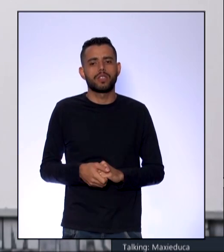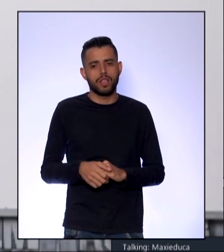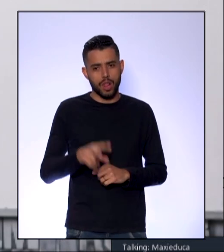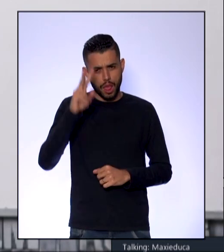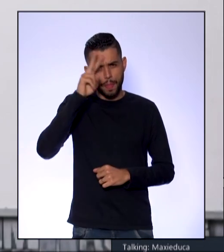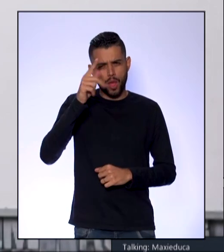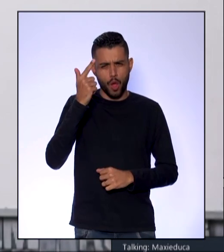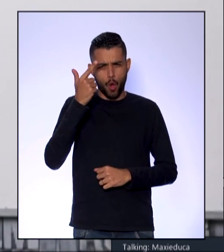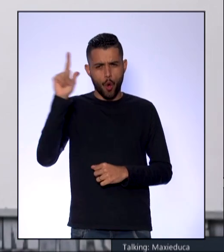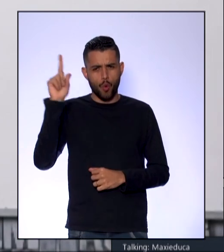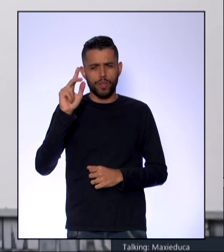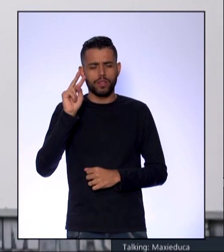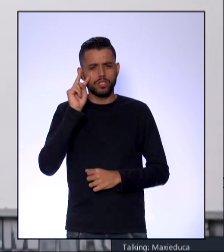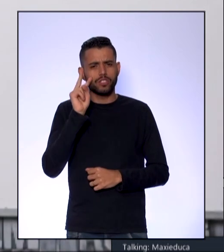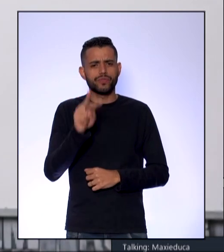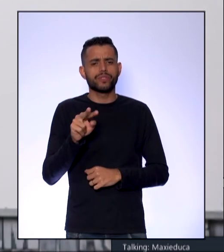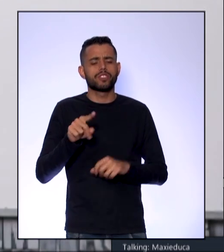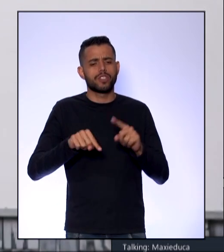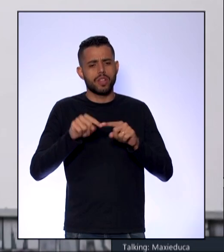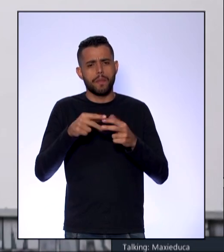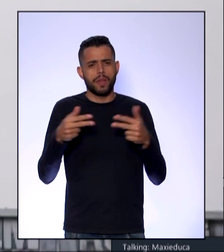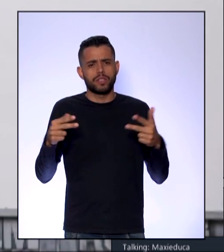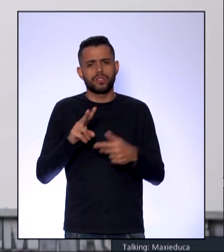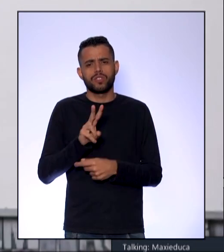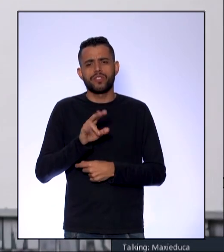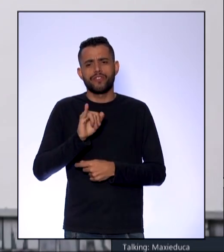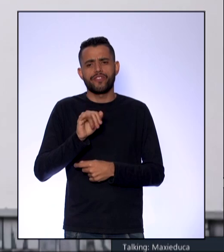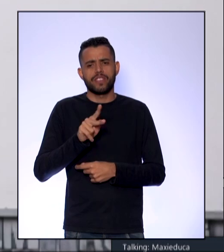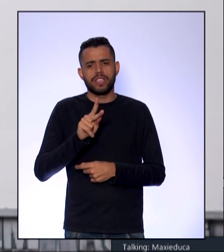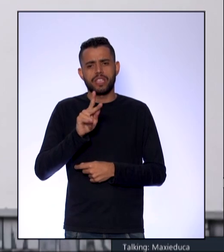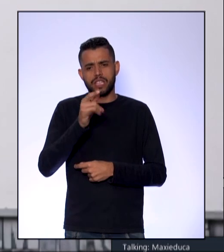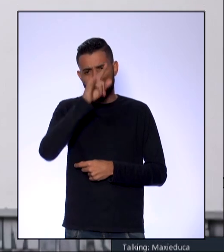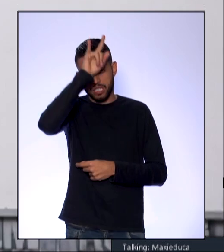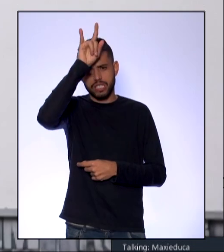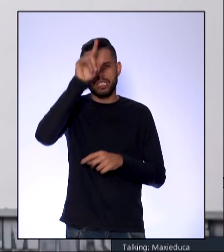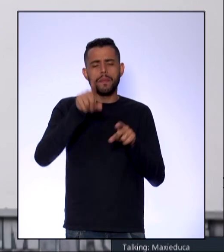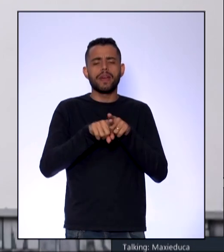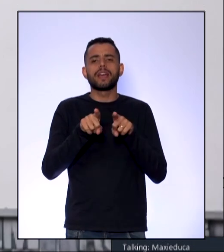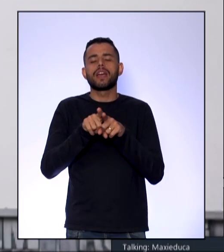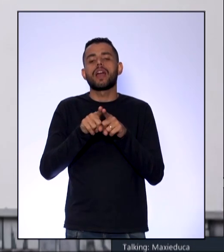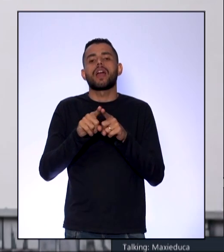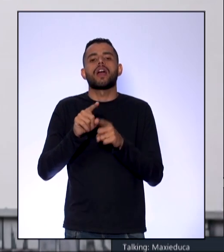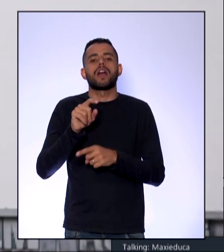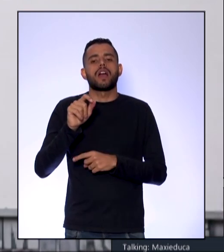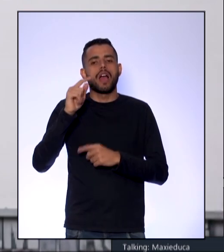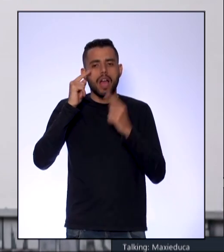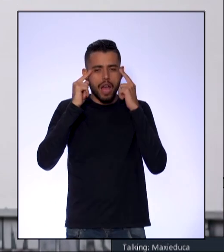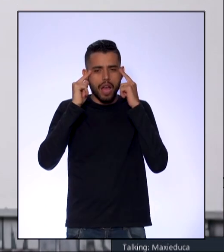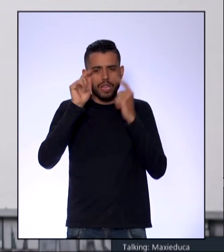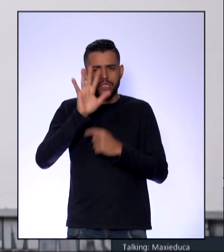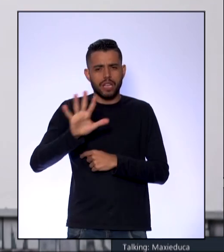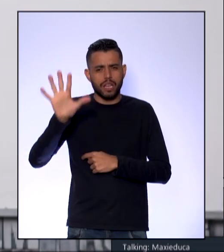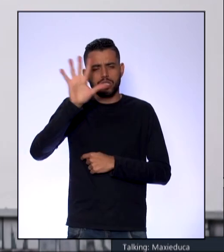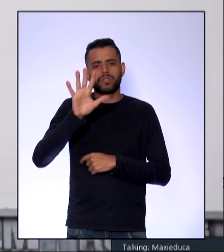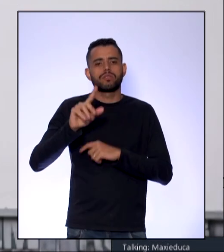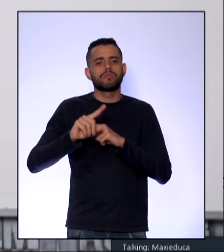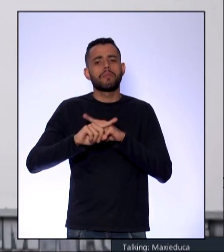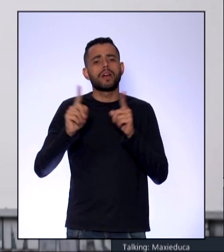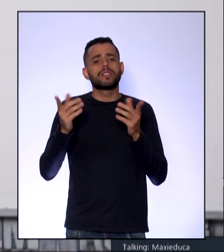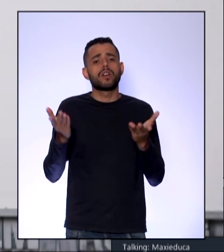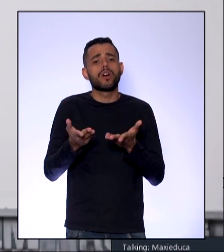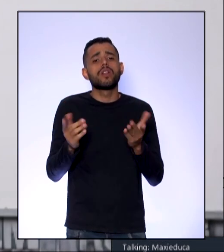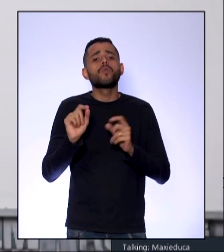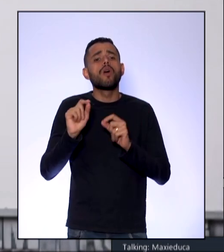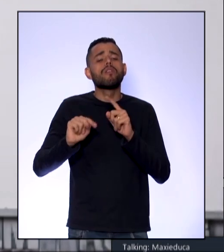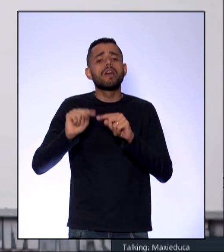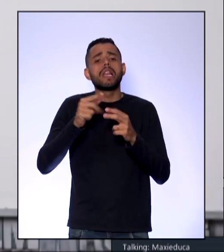vimos que tinham elementos vikings e asiáticos. Agora, quais elementos eu vou ter para demarcar isso